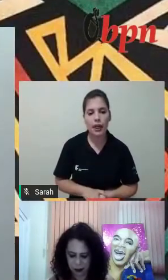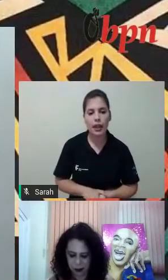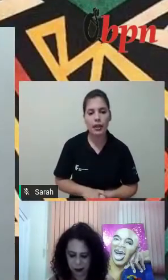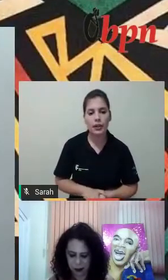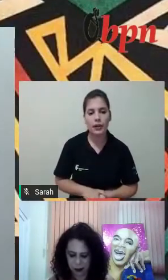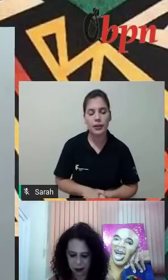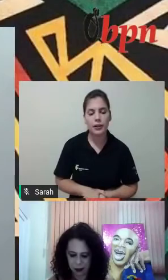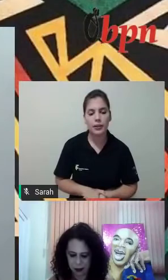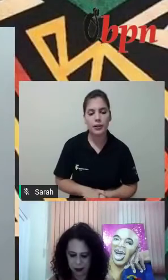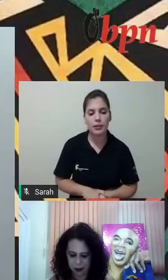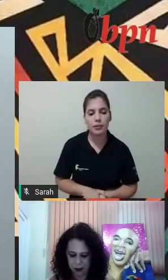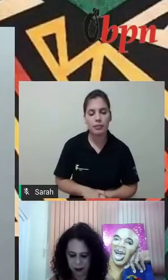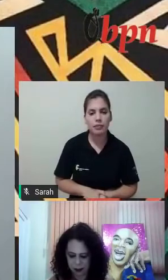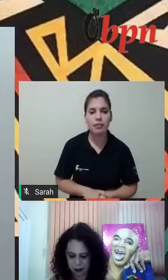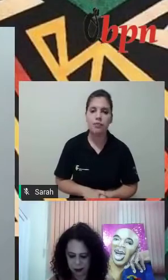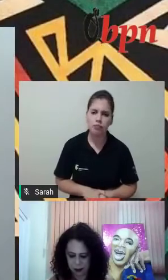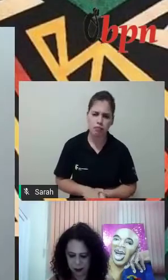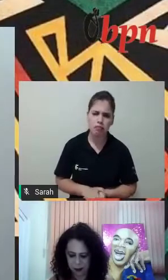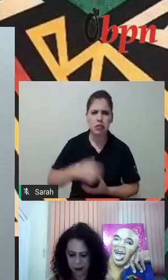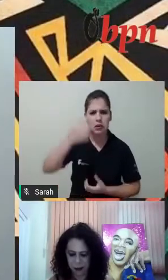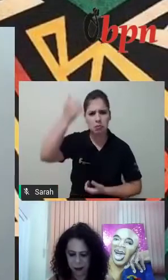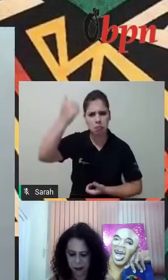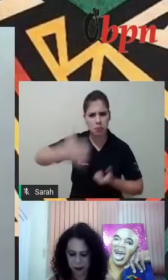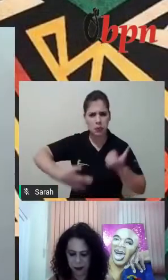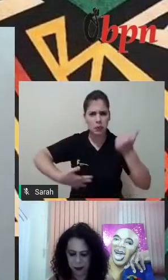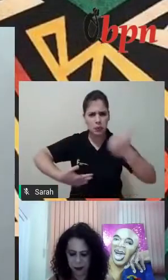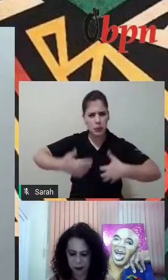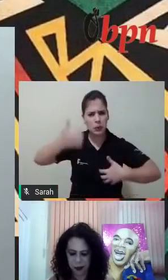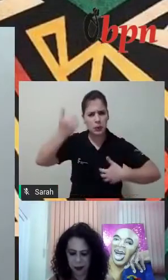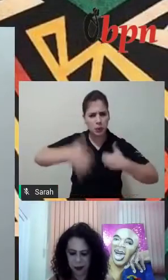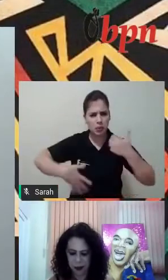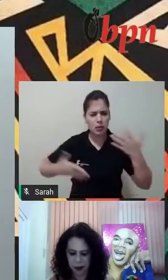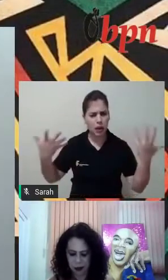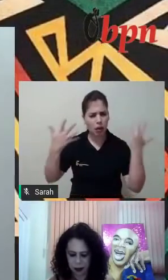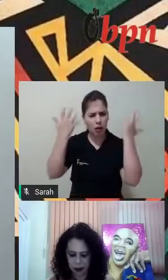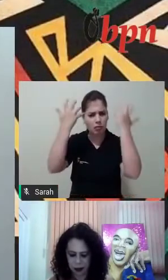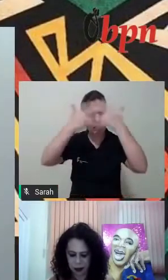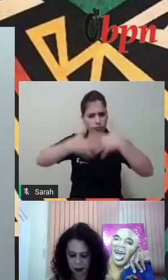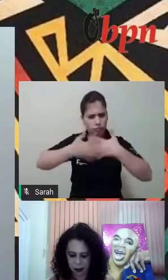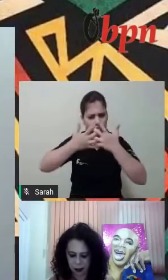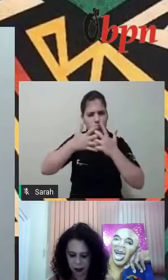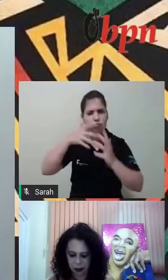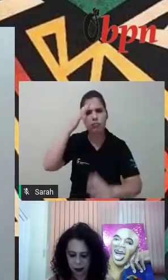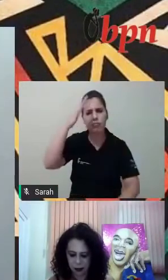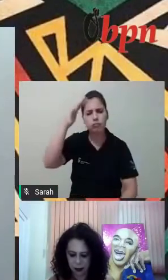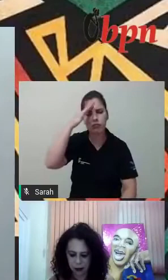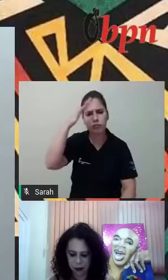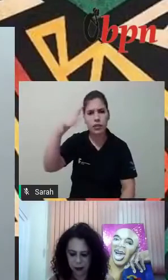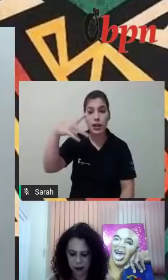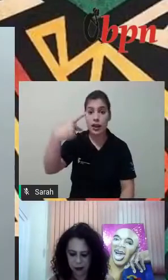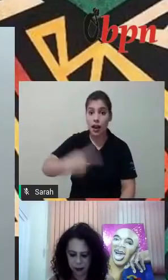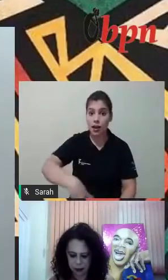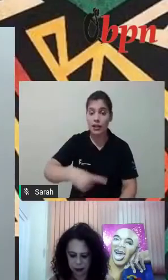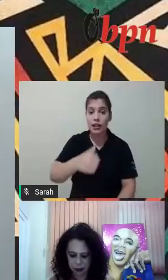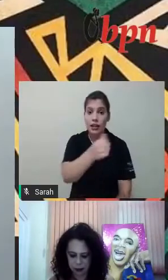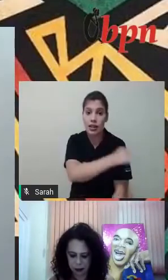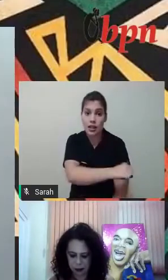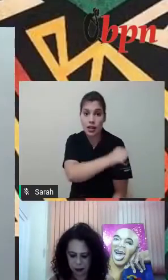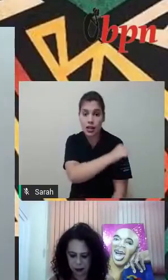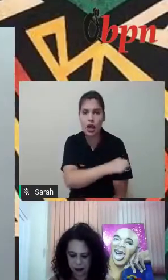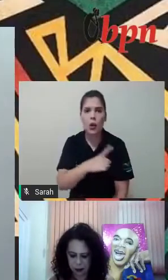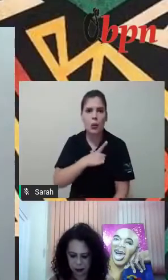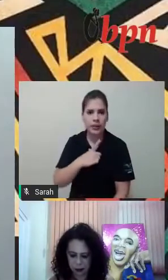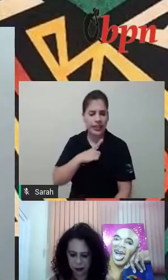pensando nisso tudo, né, a gente vai ver aqui no Rio, né, uma marca de grande engenhosidade, né, de